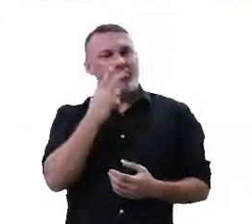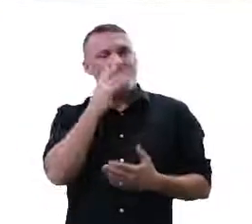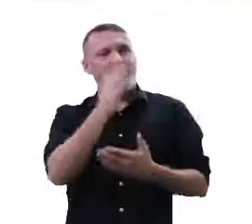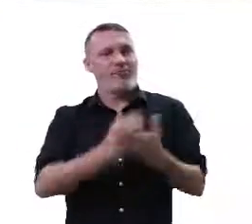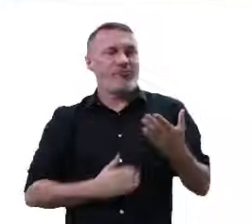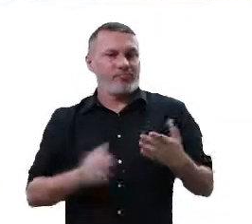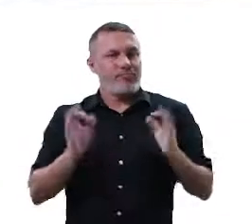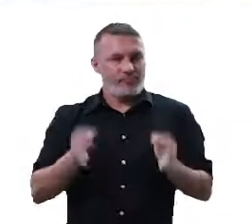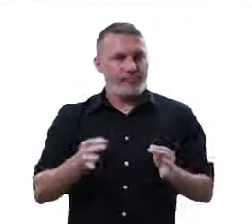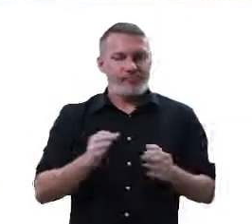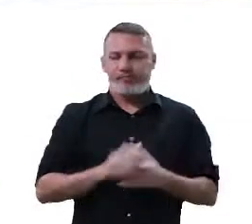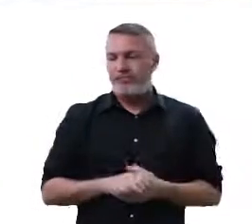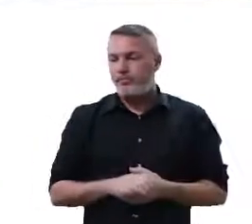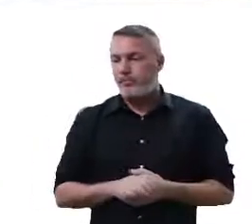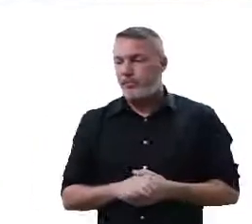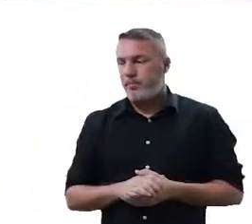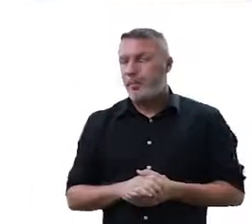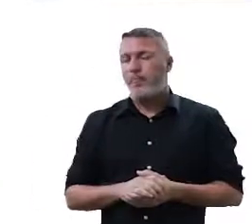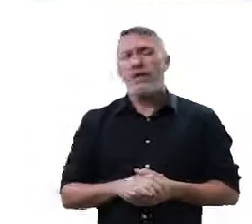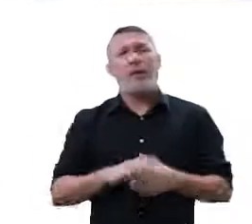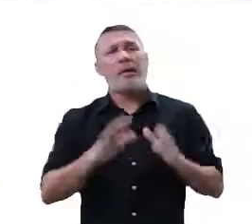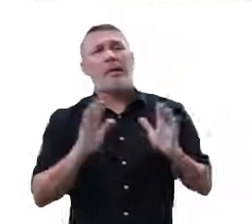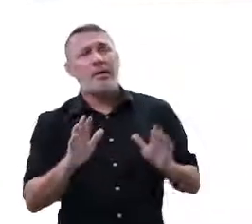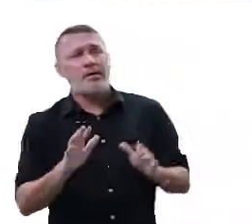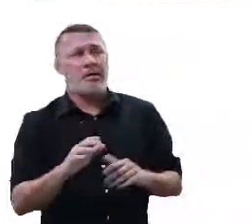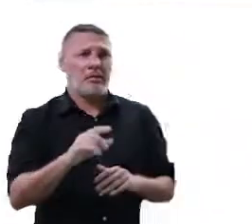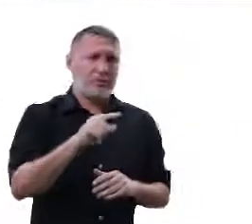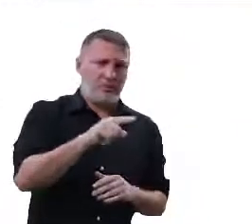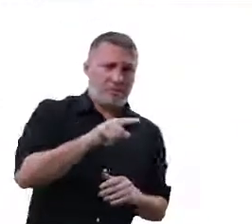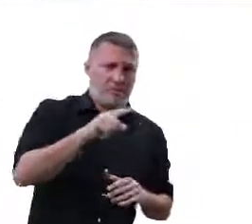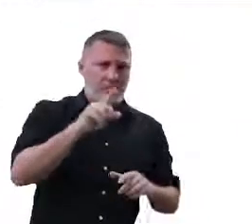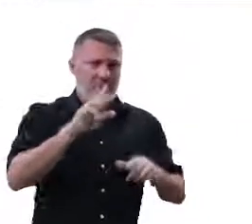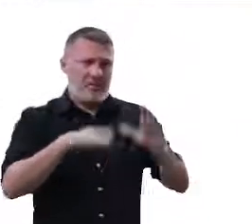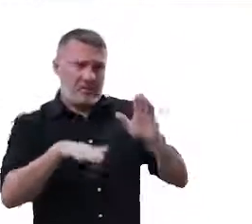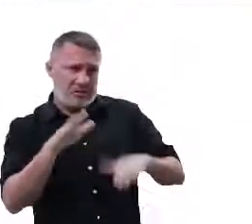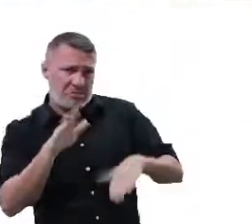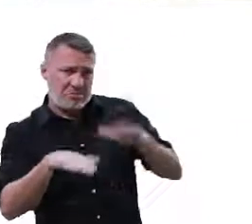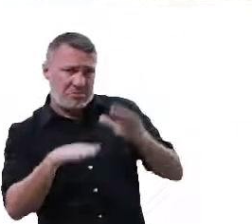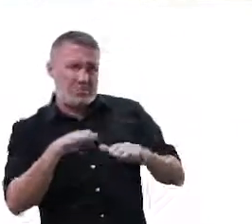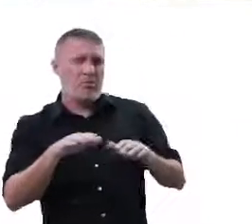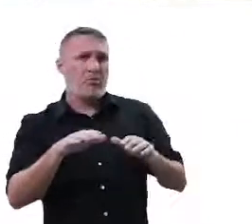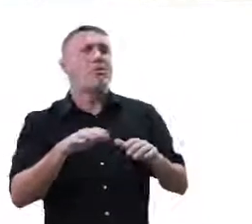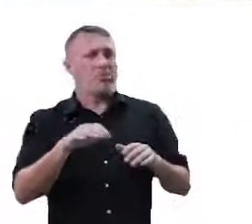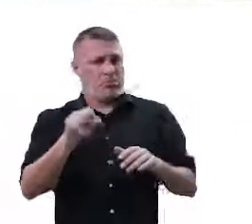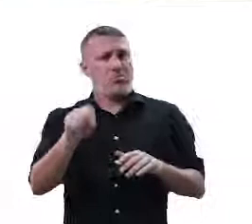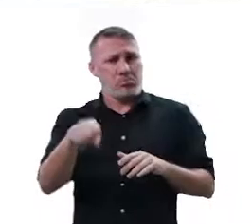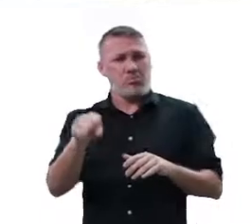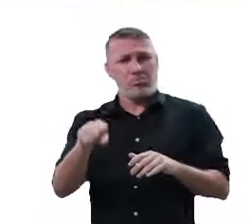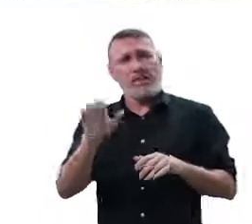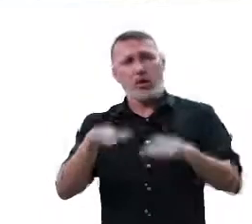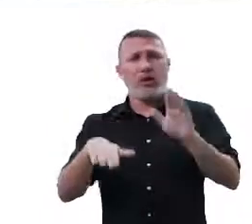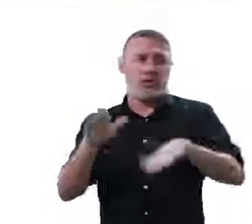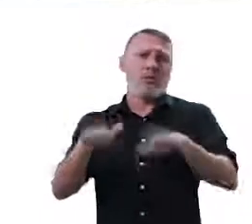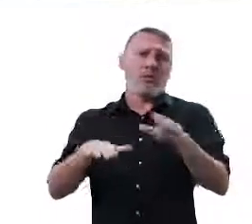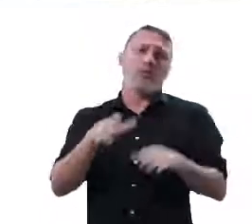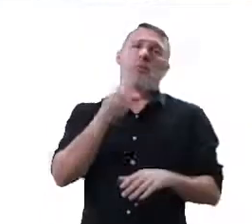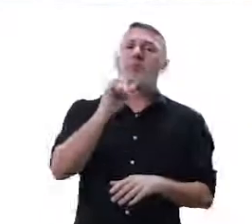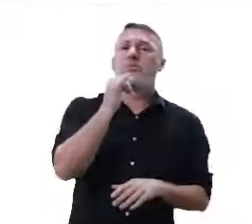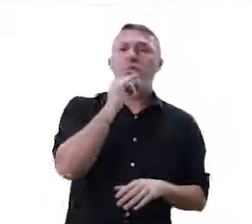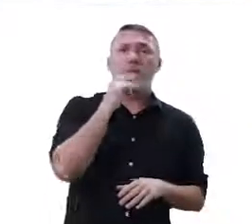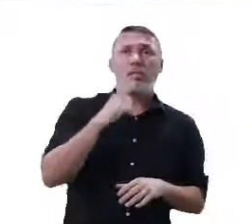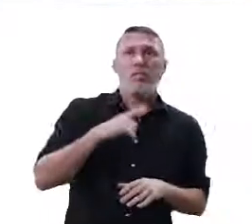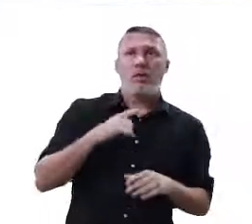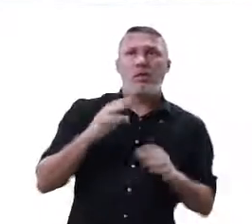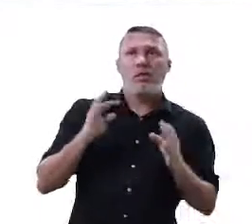dos meios de produção, certo? Ah, mas isso aí pode variar? Pode. Se eu coloco